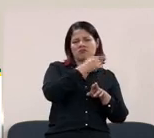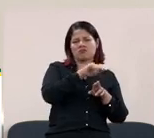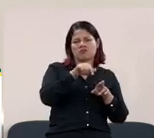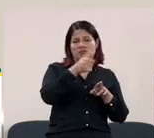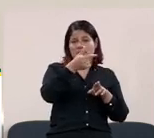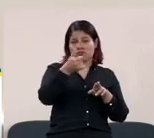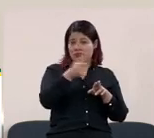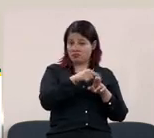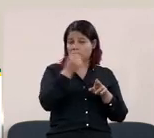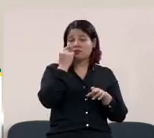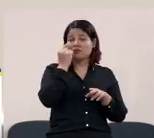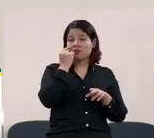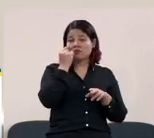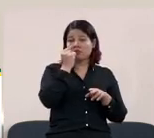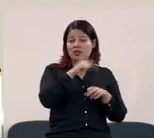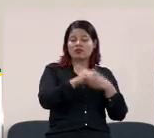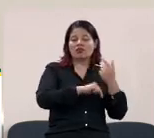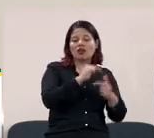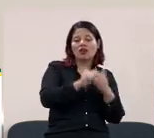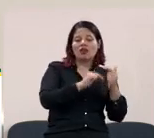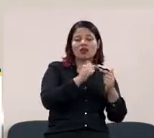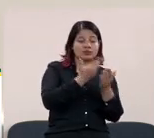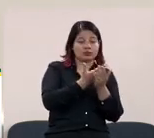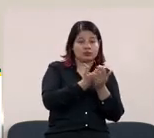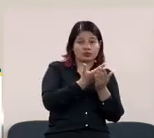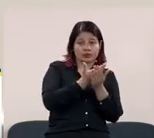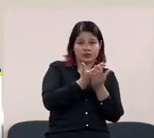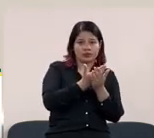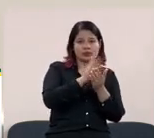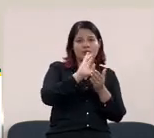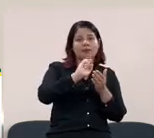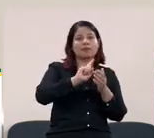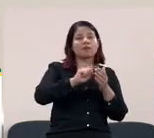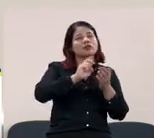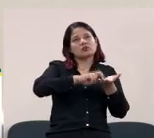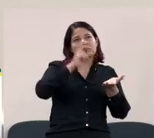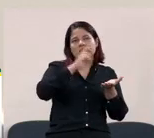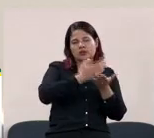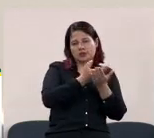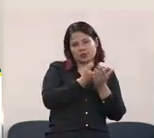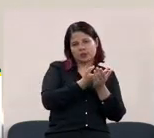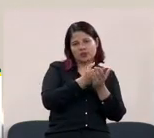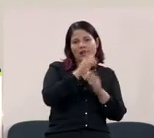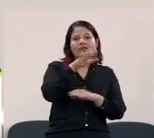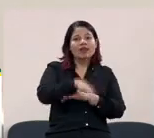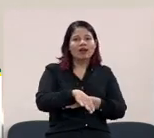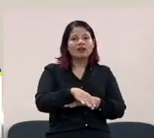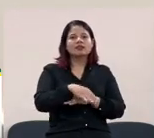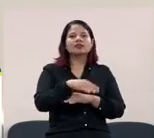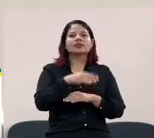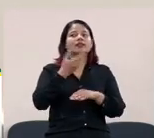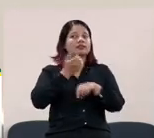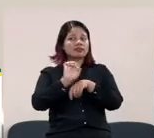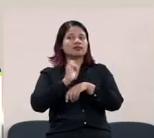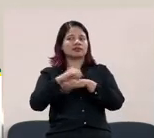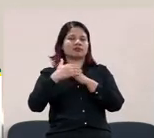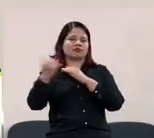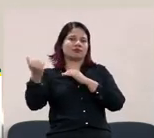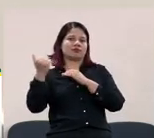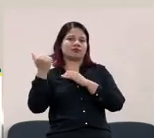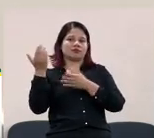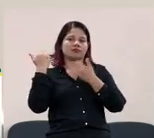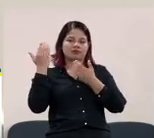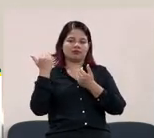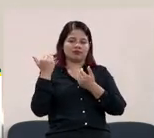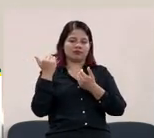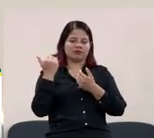contraturno, estar num programa de aprendizagem. Eu acho que seria interessante. Seria algo, assim, até talvez inovador